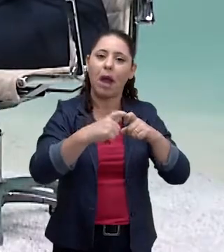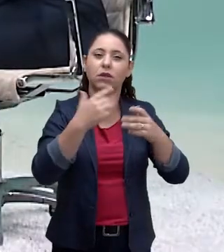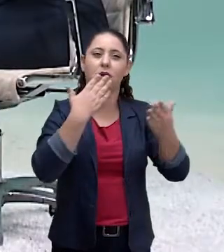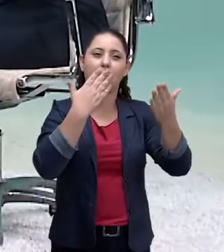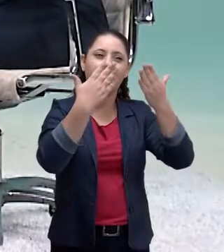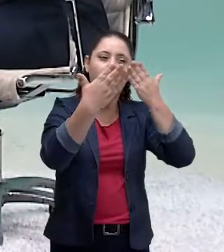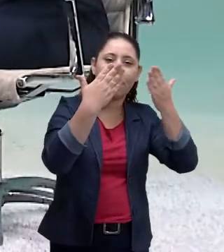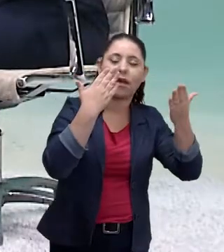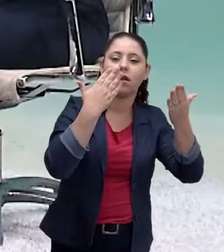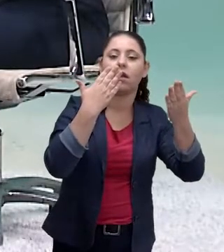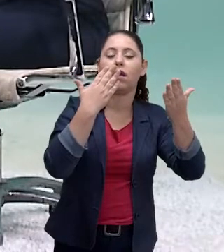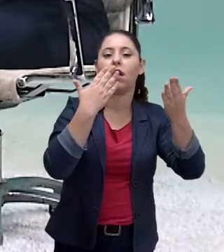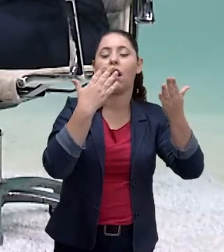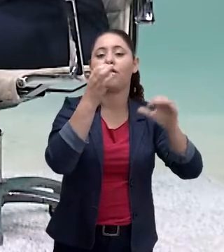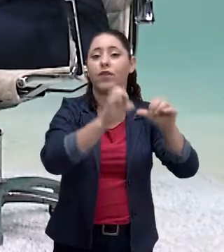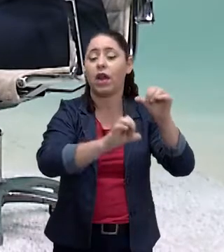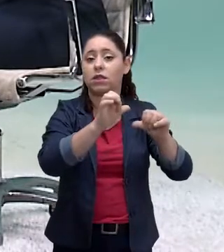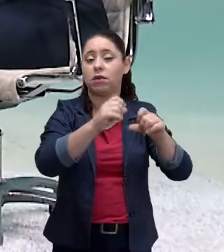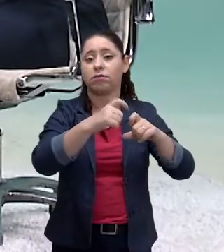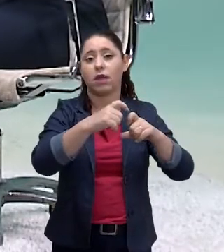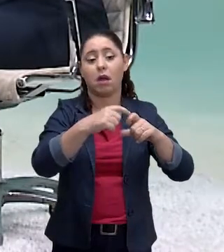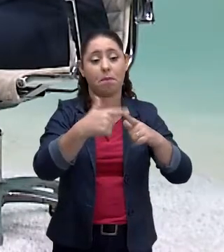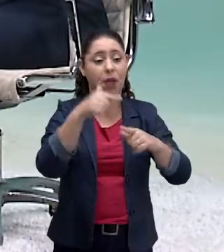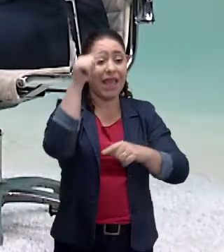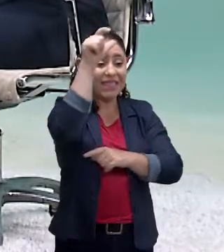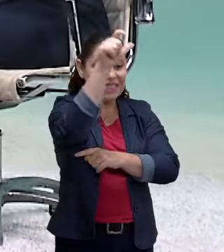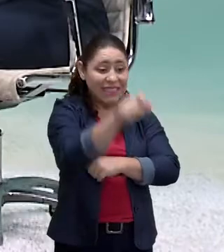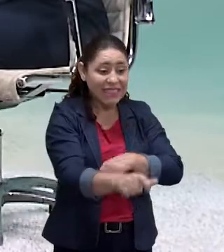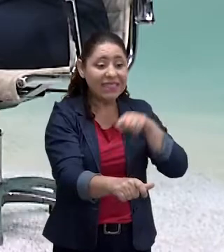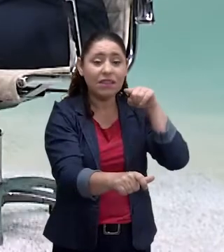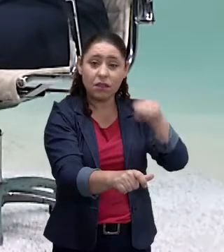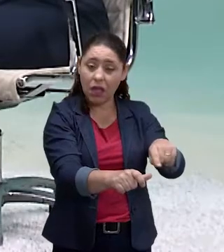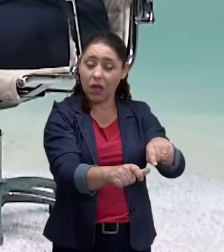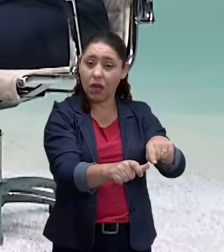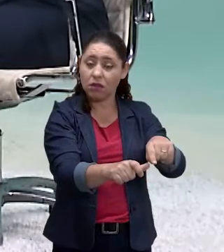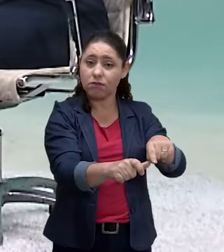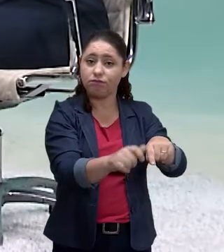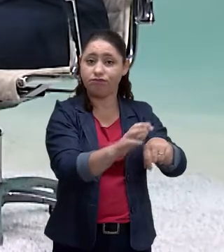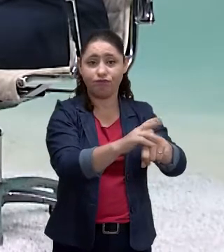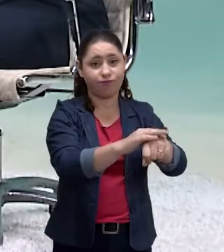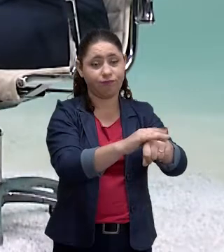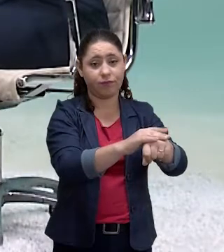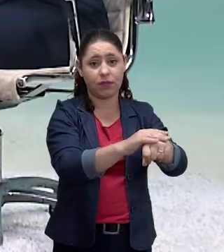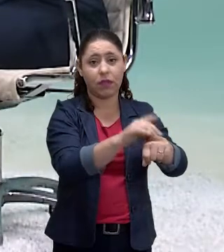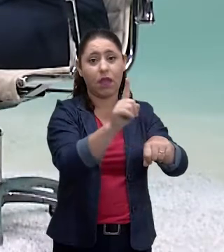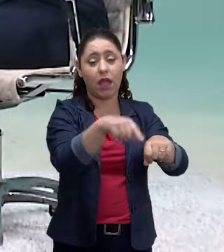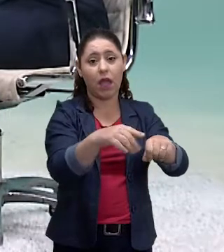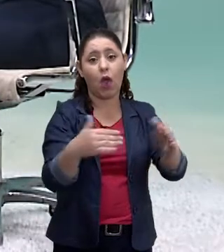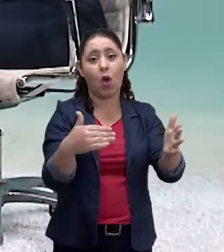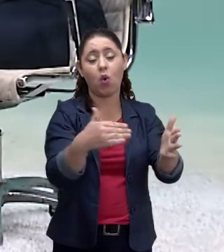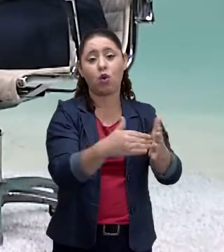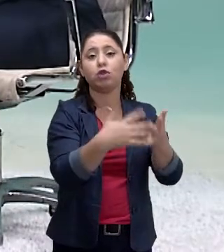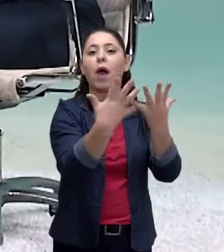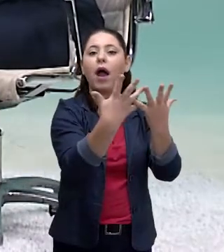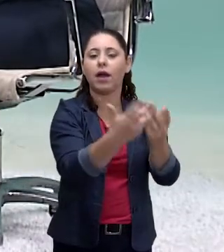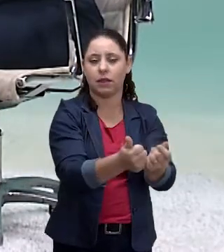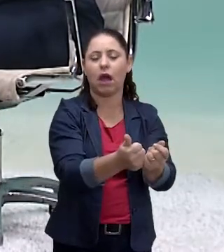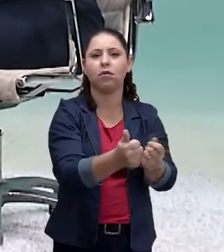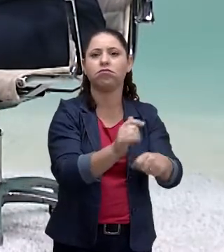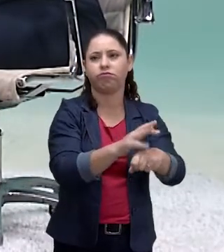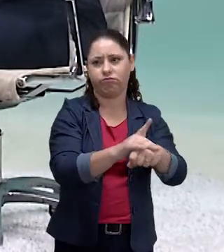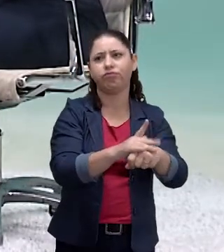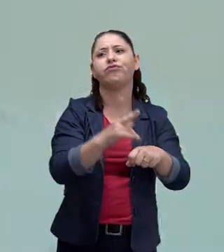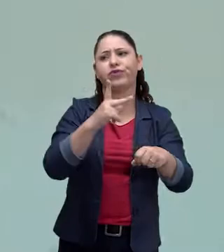para fazer uma avaliação médica, porque invariavelmente o paciente com transtorno mental, ele é o último a admitir que